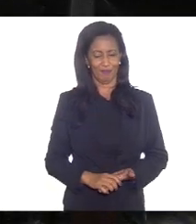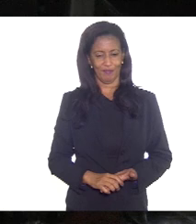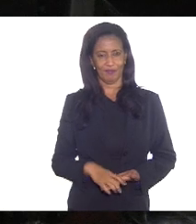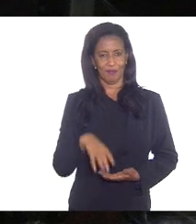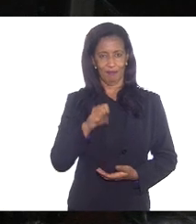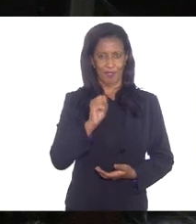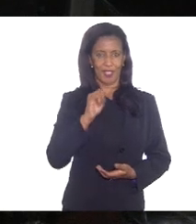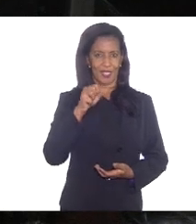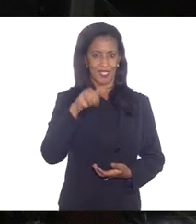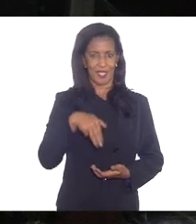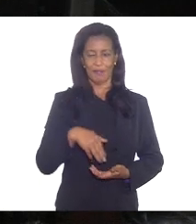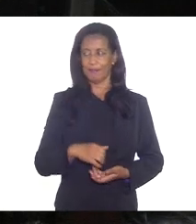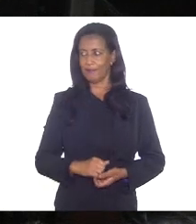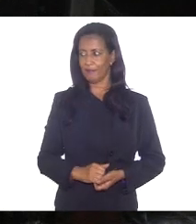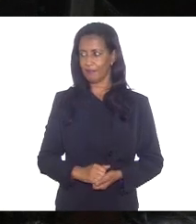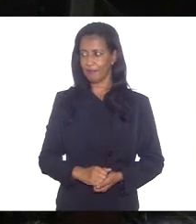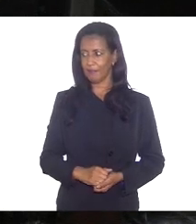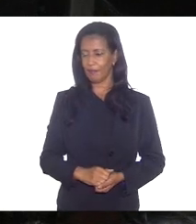Bebeto, sim.